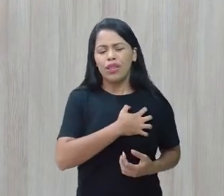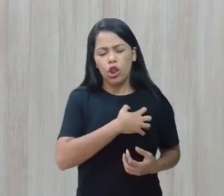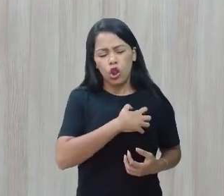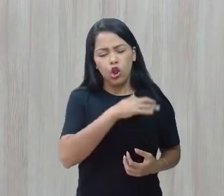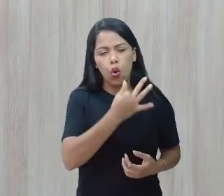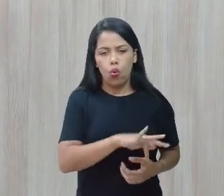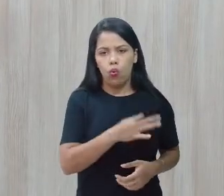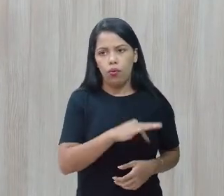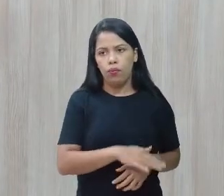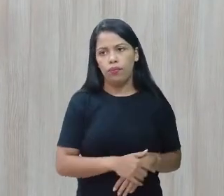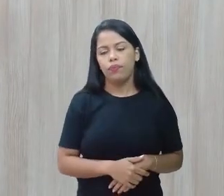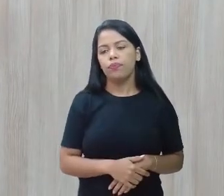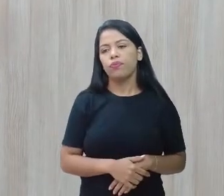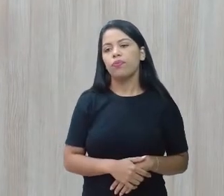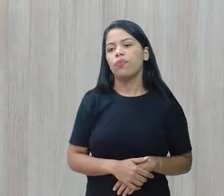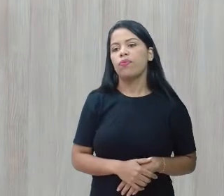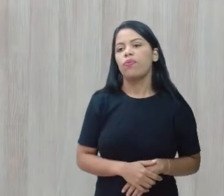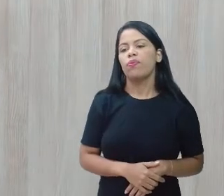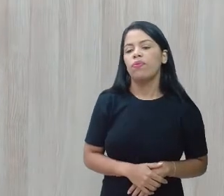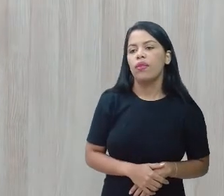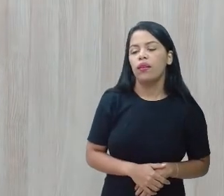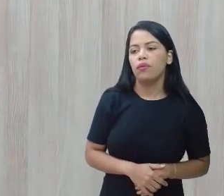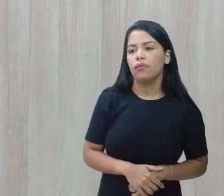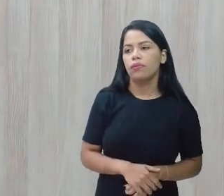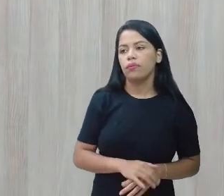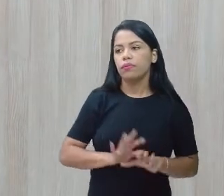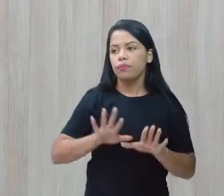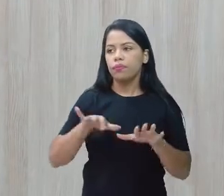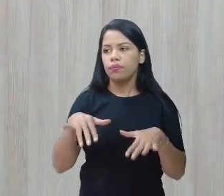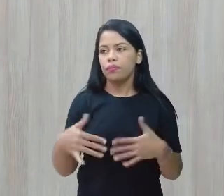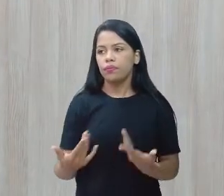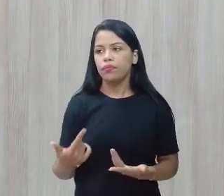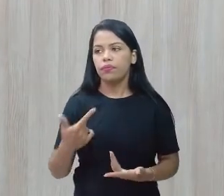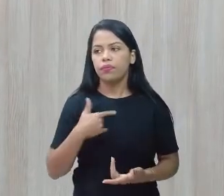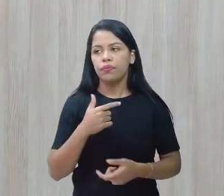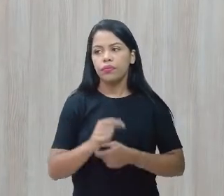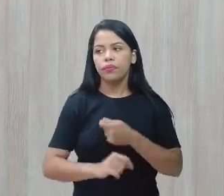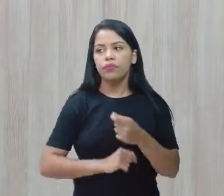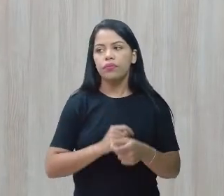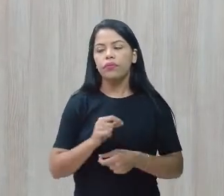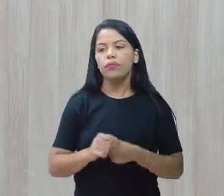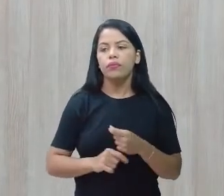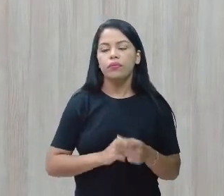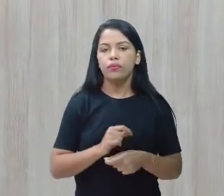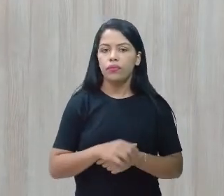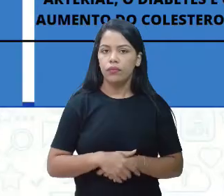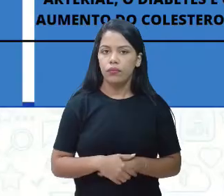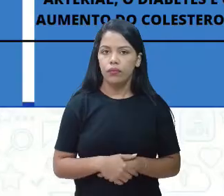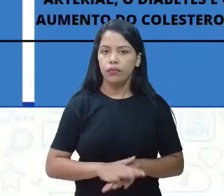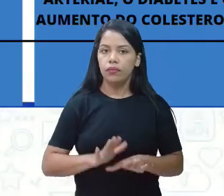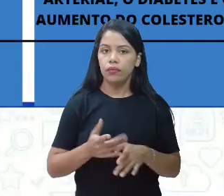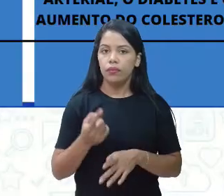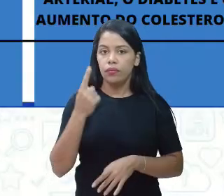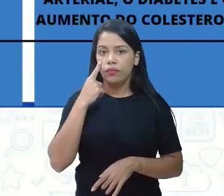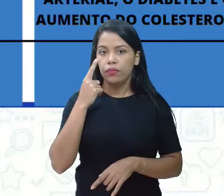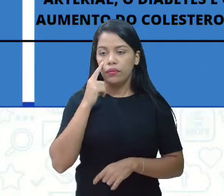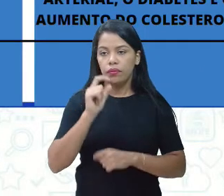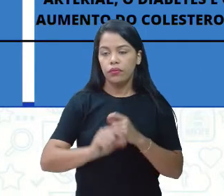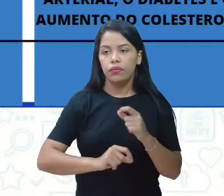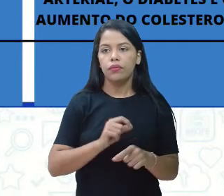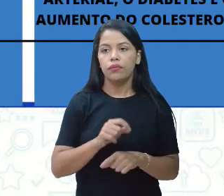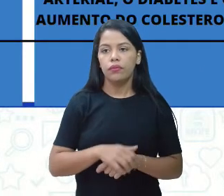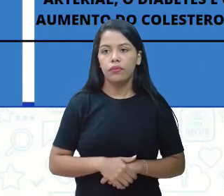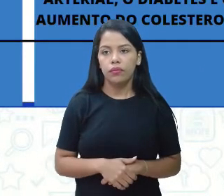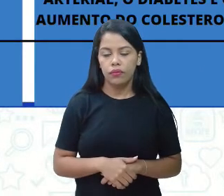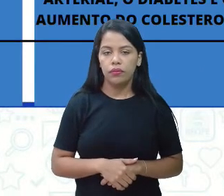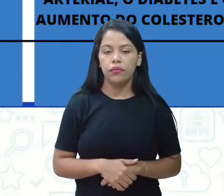aqui eu vou para o quadro que eu falei, né? Dá um print aí nessa tela